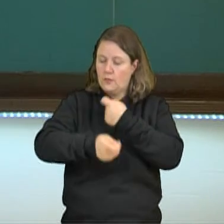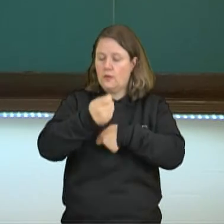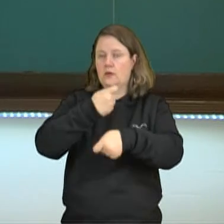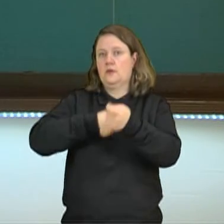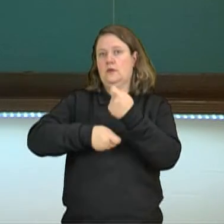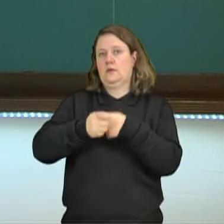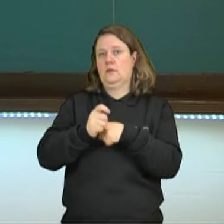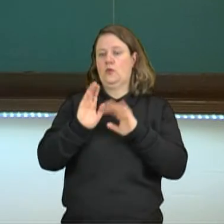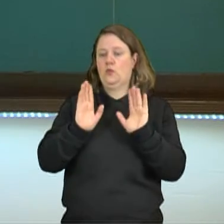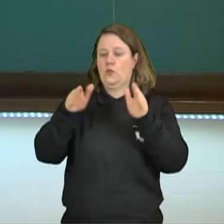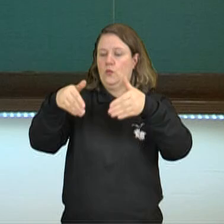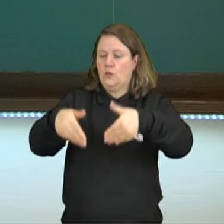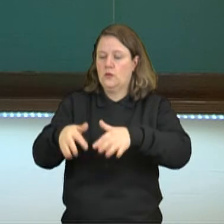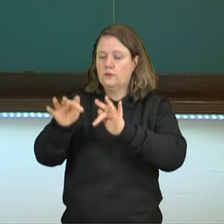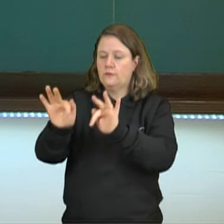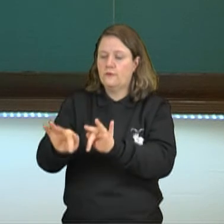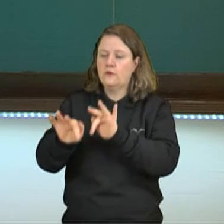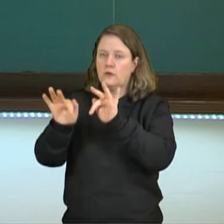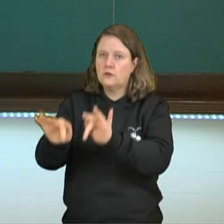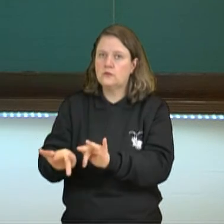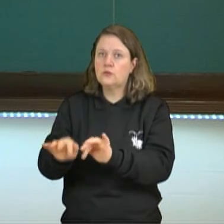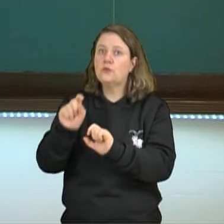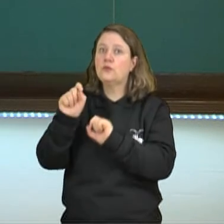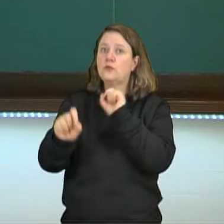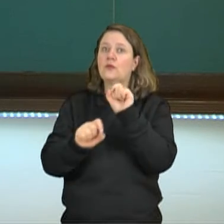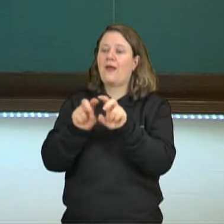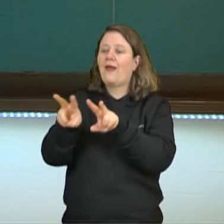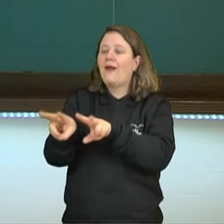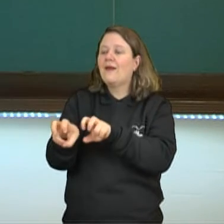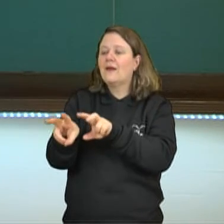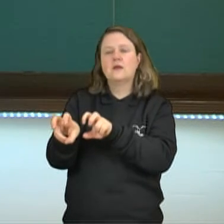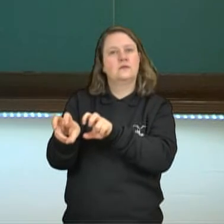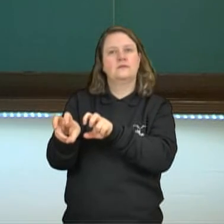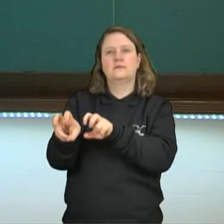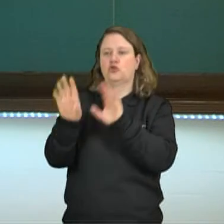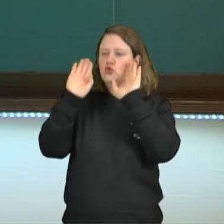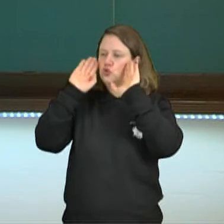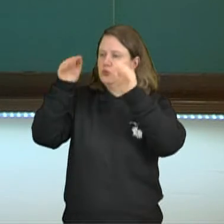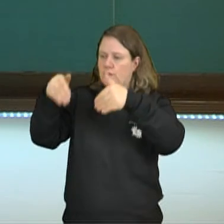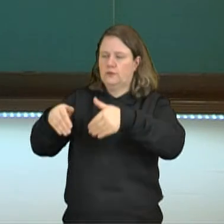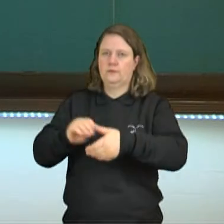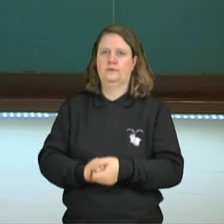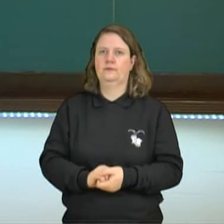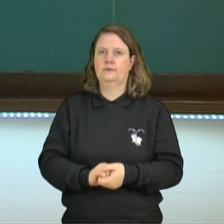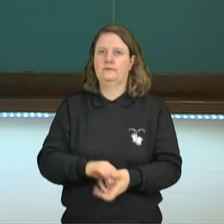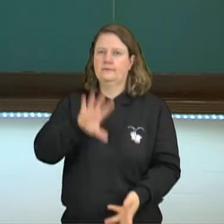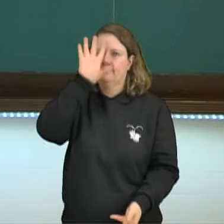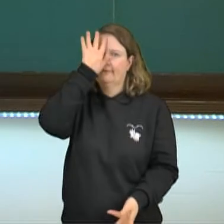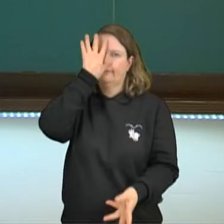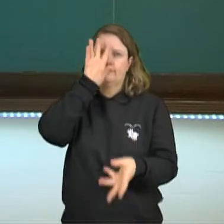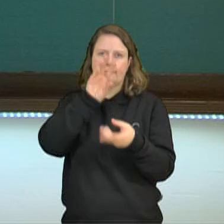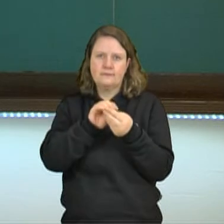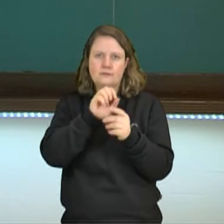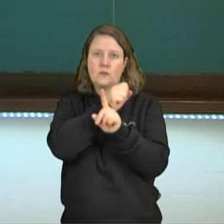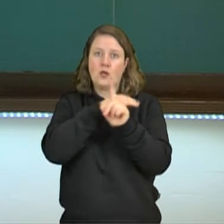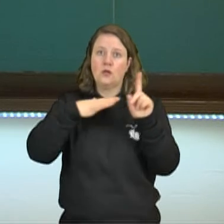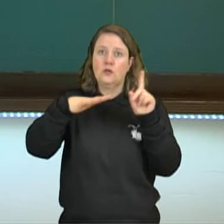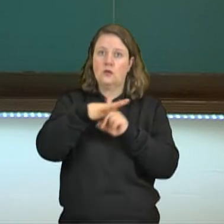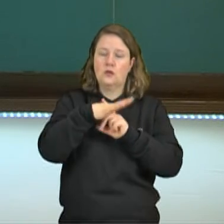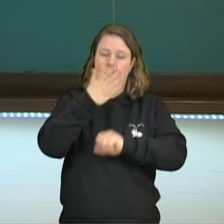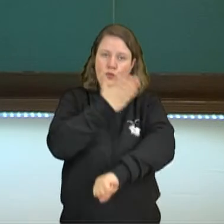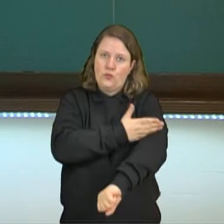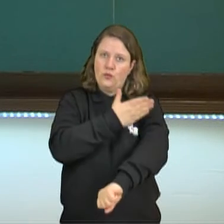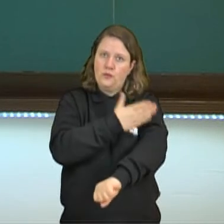feudalismo, dentro do feudo, era, portanto, a agricultura. Galera, aqui uma retomada, né? A sociedade medieval, ela